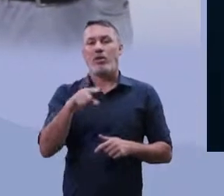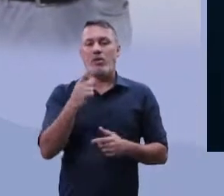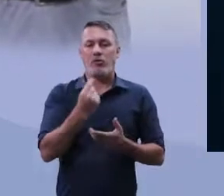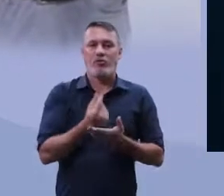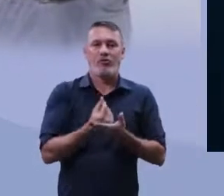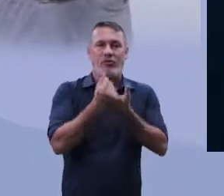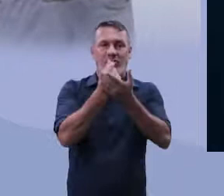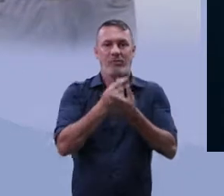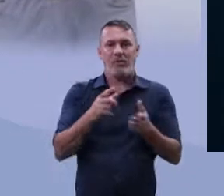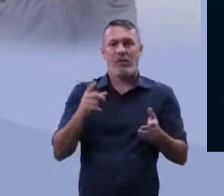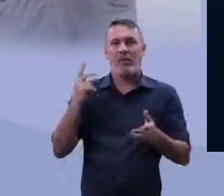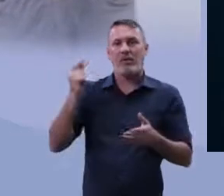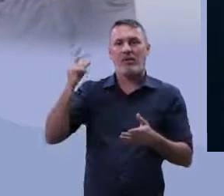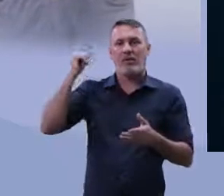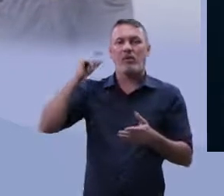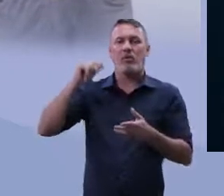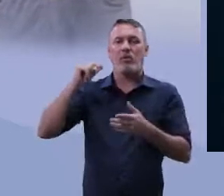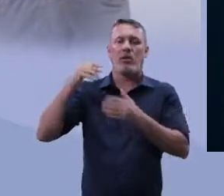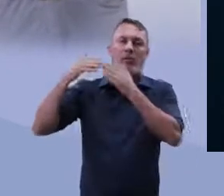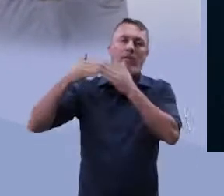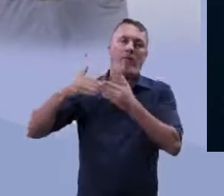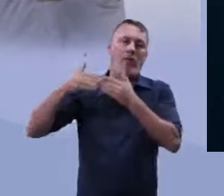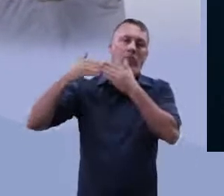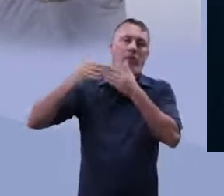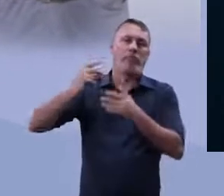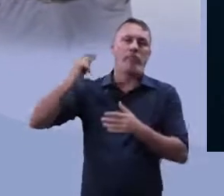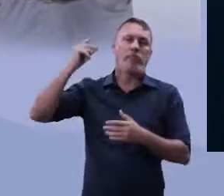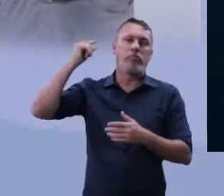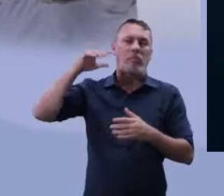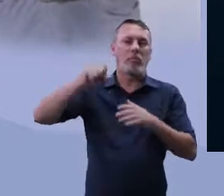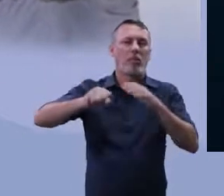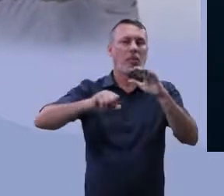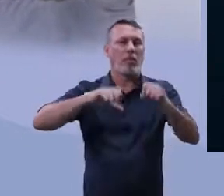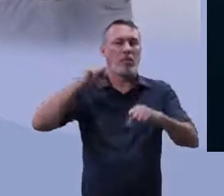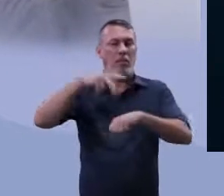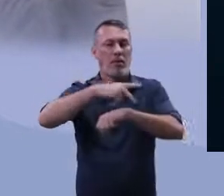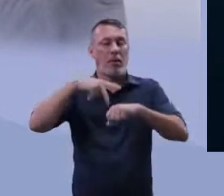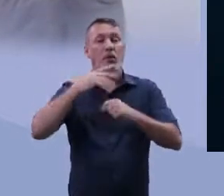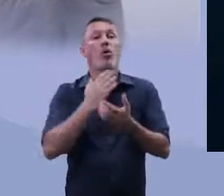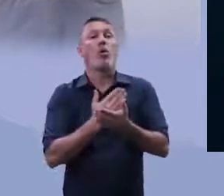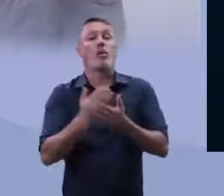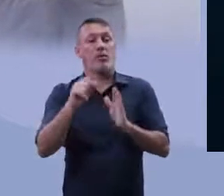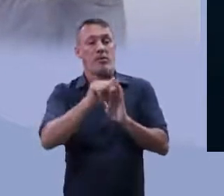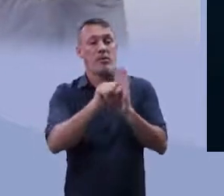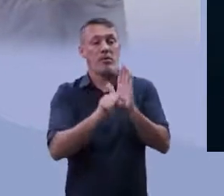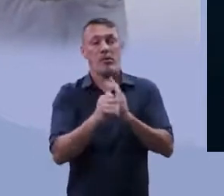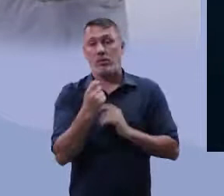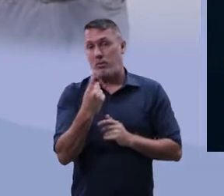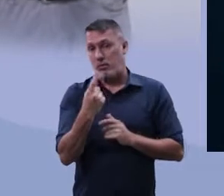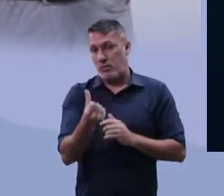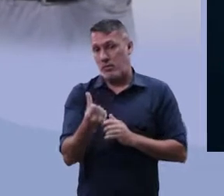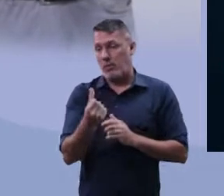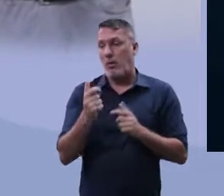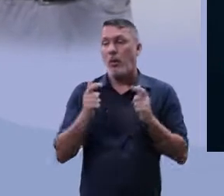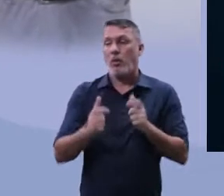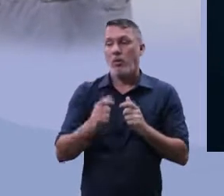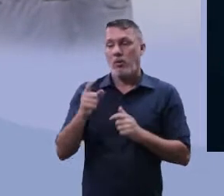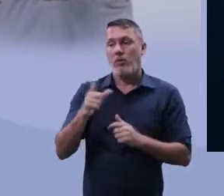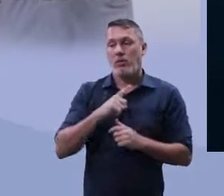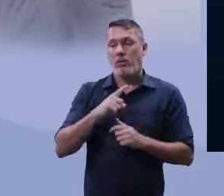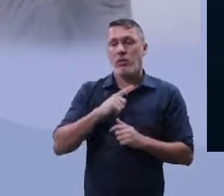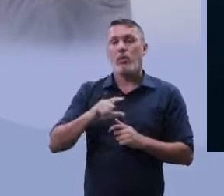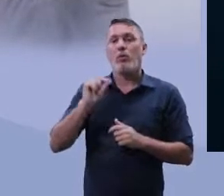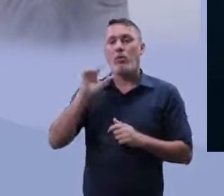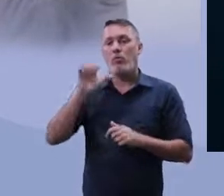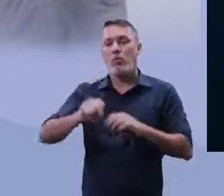chamado capitalismo, né, das grandes navegações, o capitalismo comercial, né, deu-se após o século XVI, né, onde você